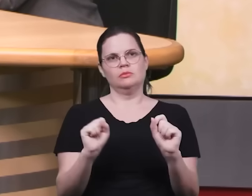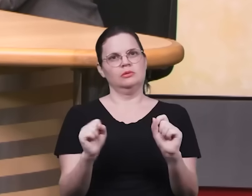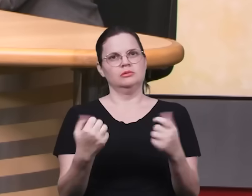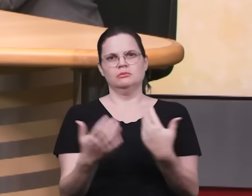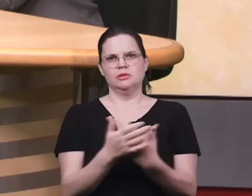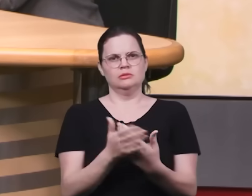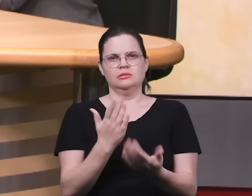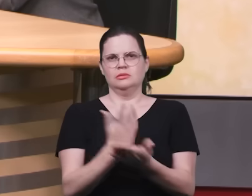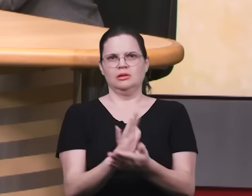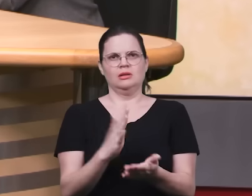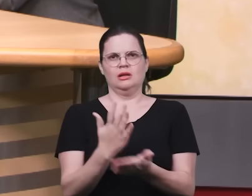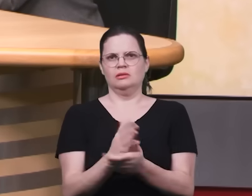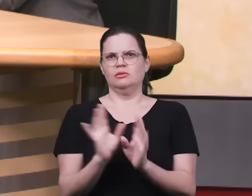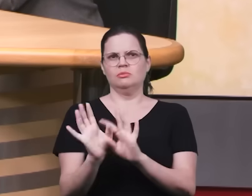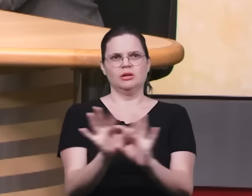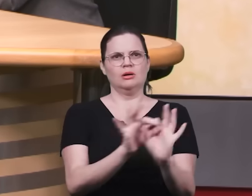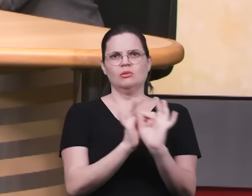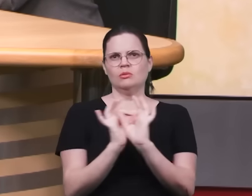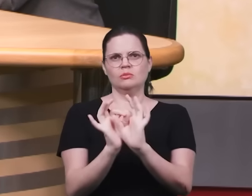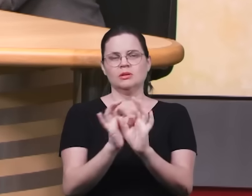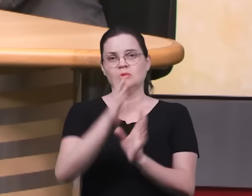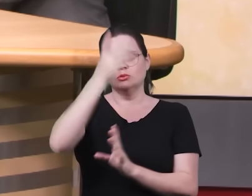ver. Comunhão não tem nada a ver com...